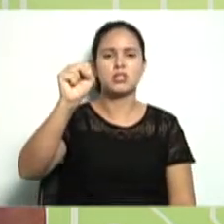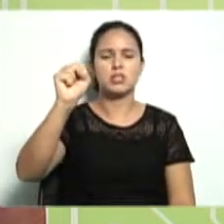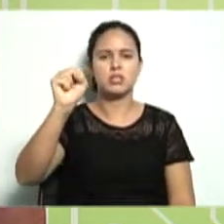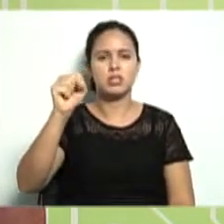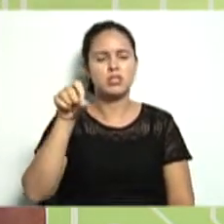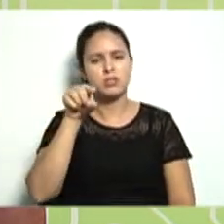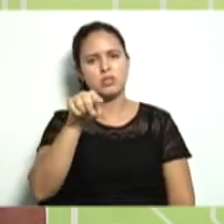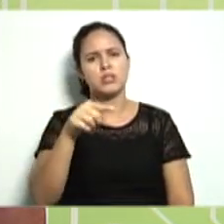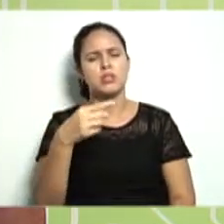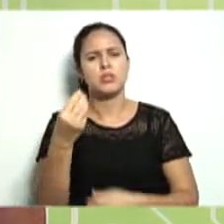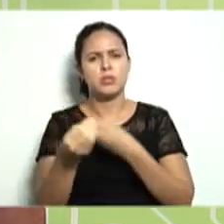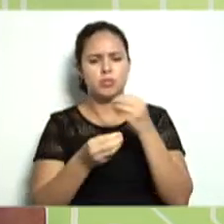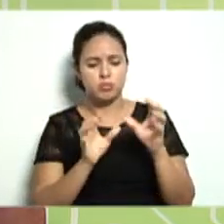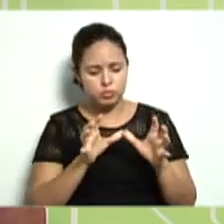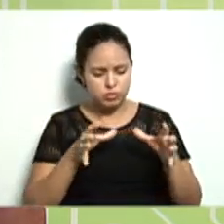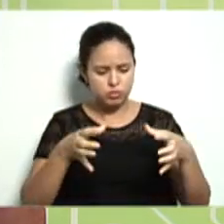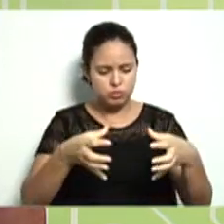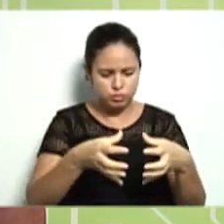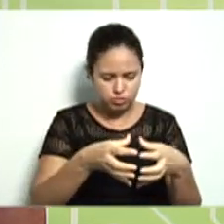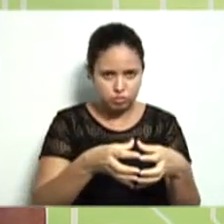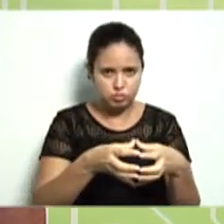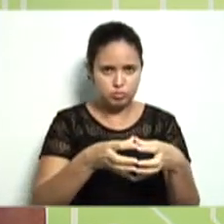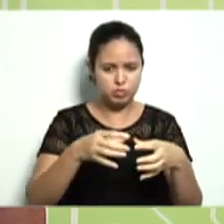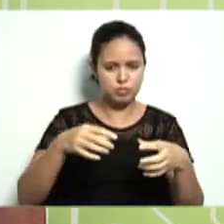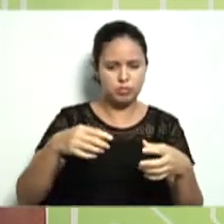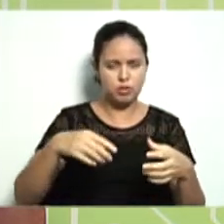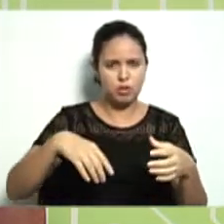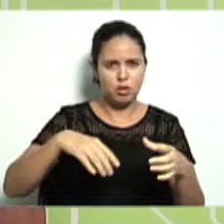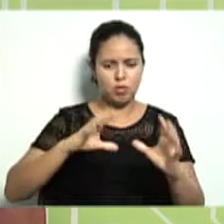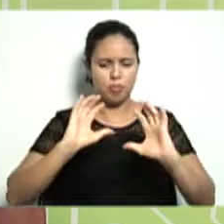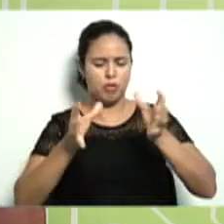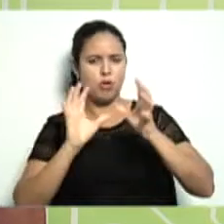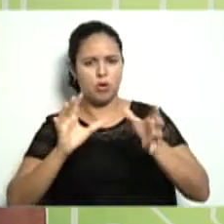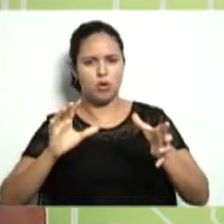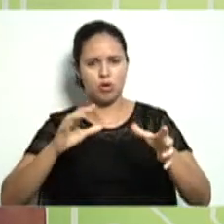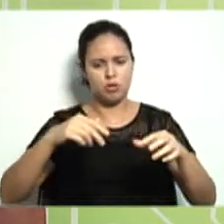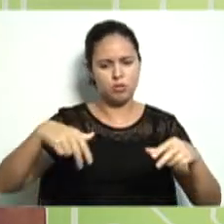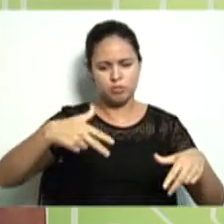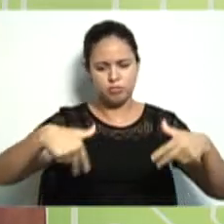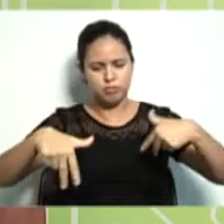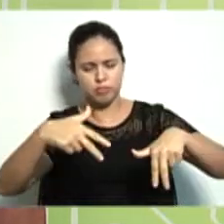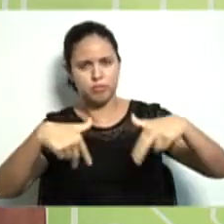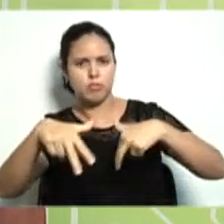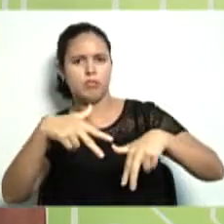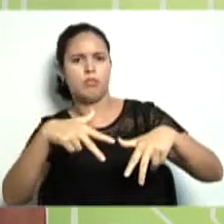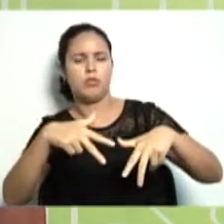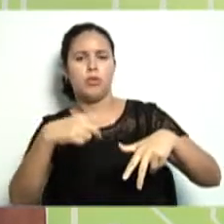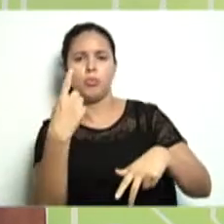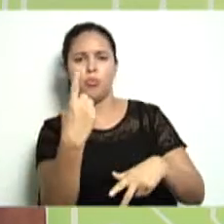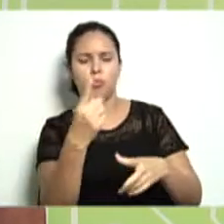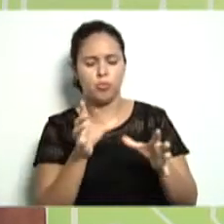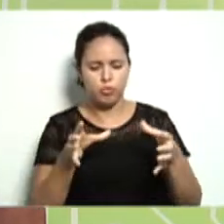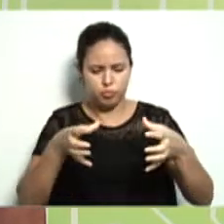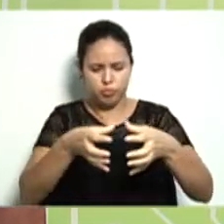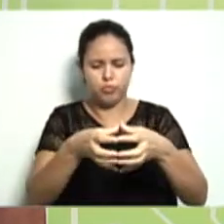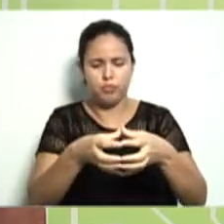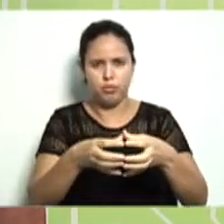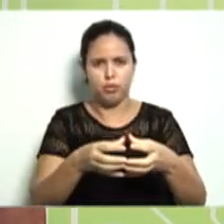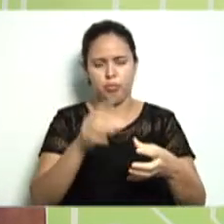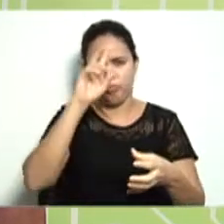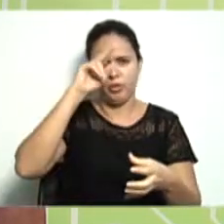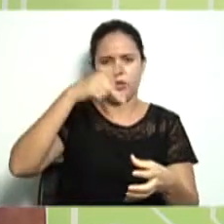Então, vocês vão unir, vão tocando ali a bola. Quando um decide centralizar, por exemplo,